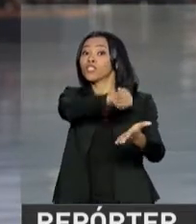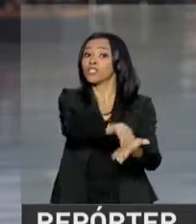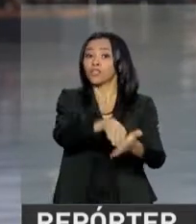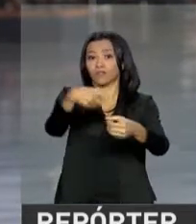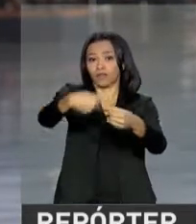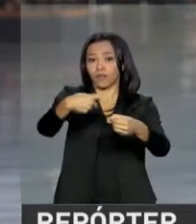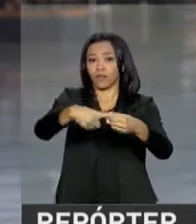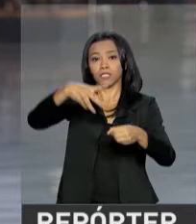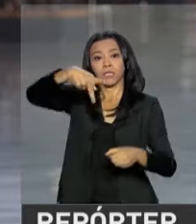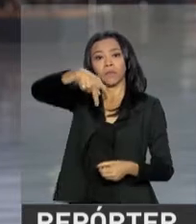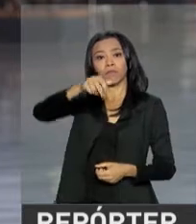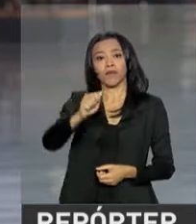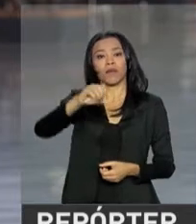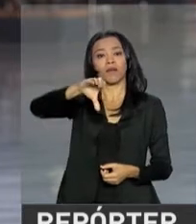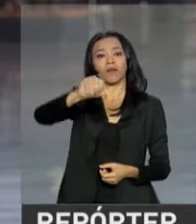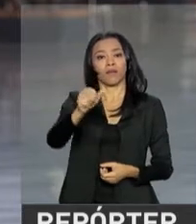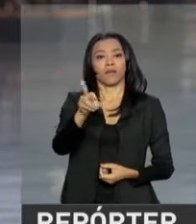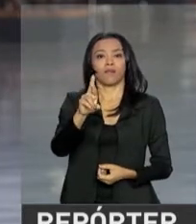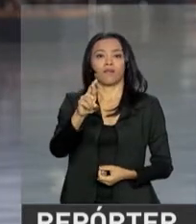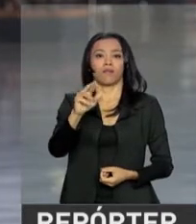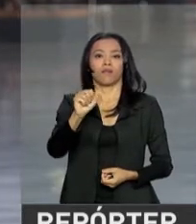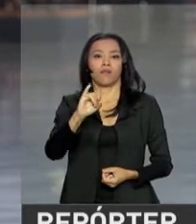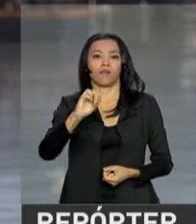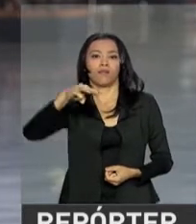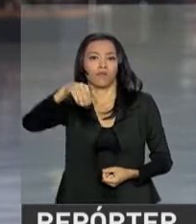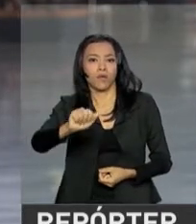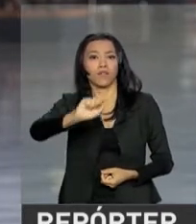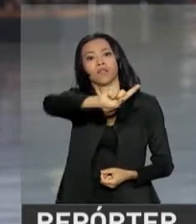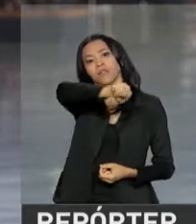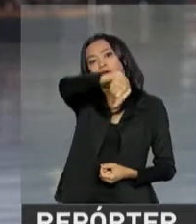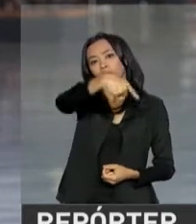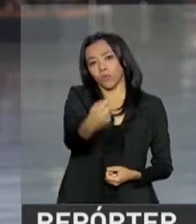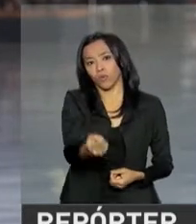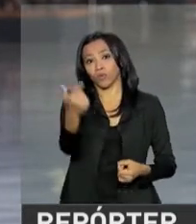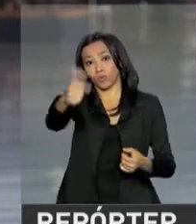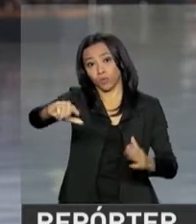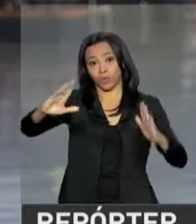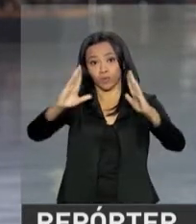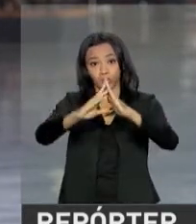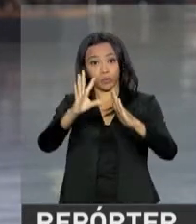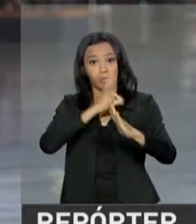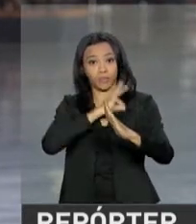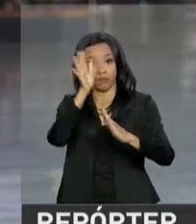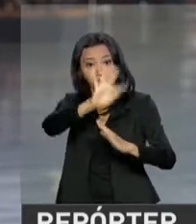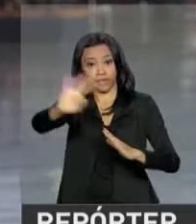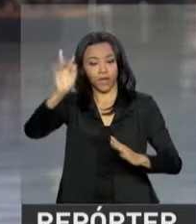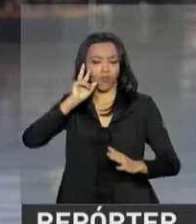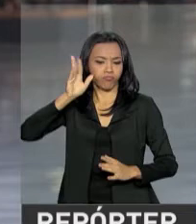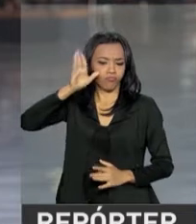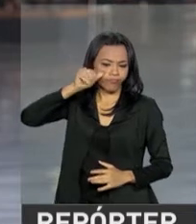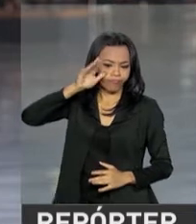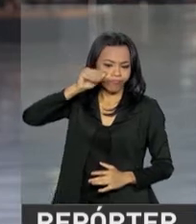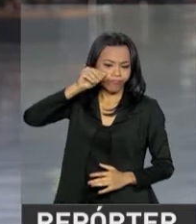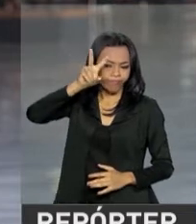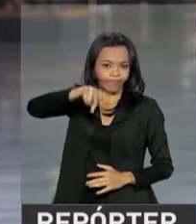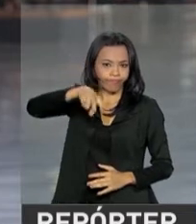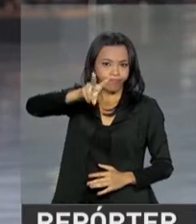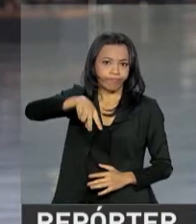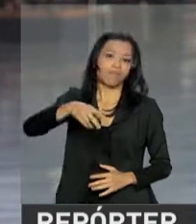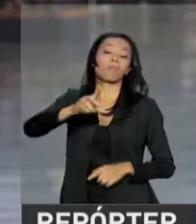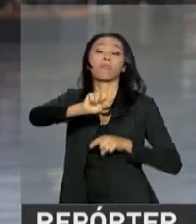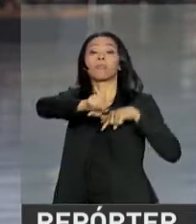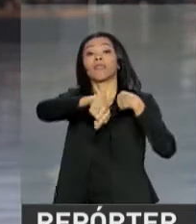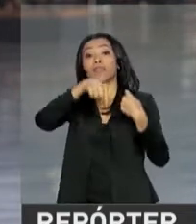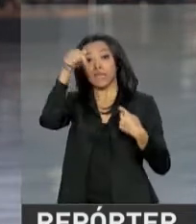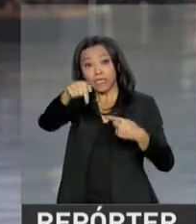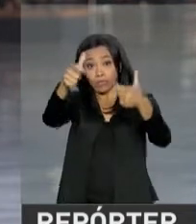Pacaraima. Depois, ele vai inspecionar o posto de triagem da Polícia Federal. Nesses locais, os imigrantes